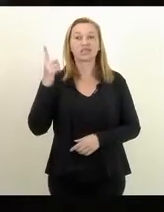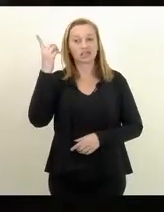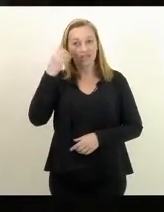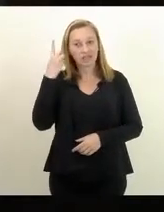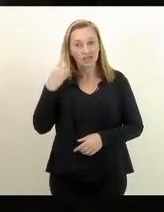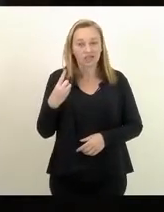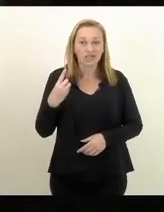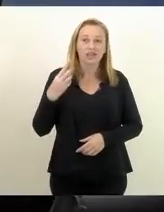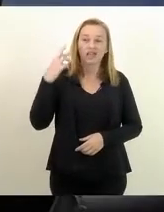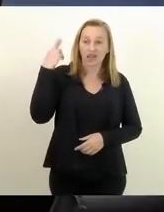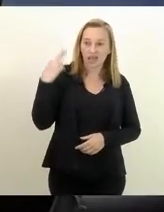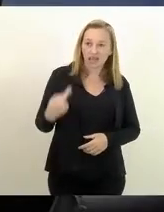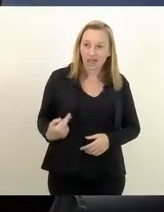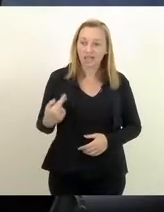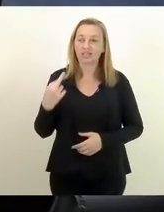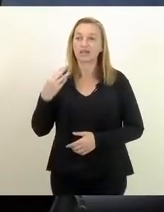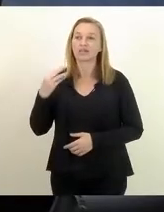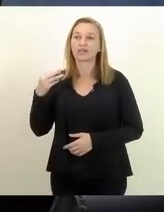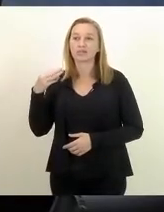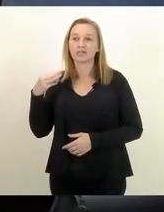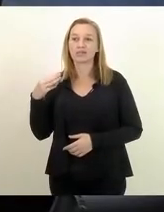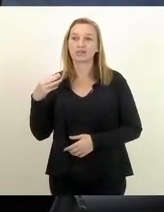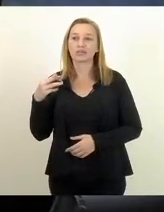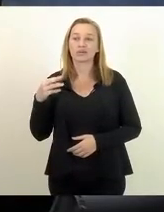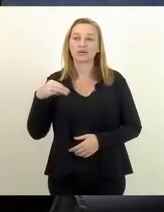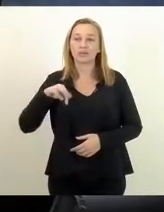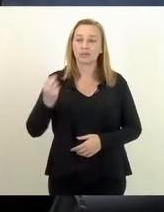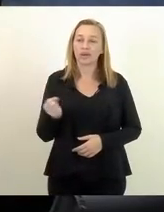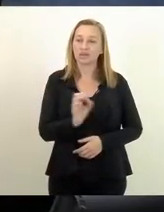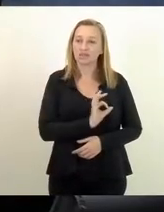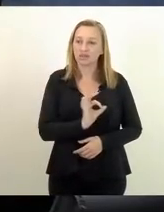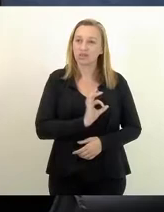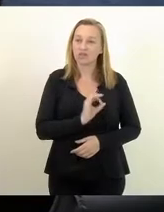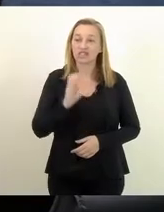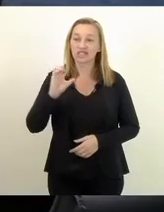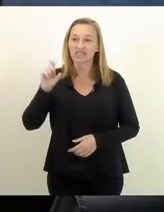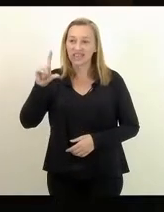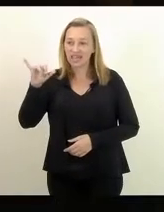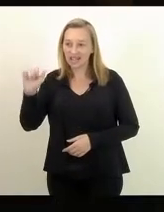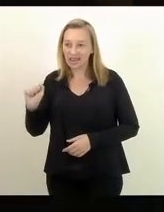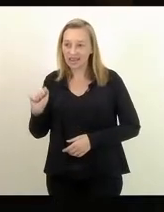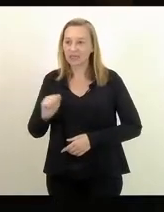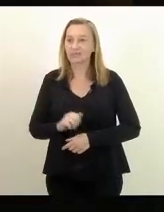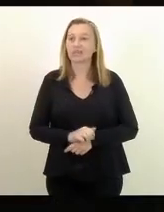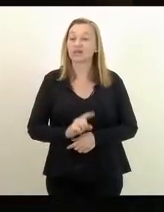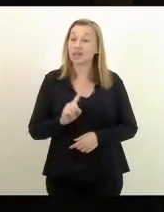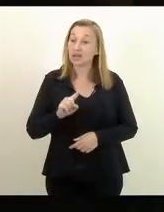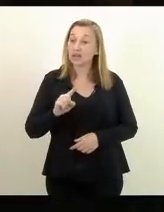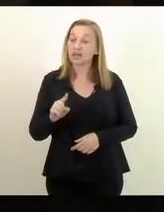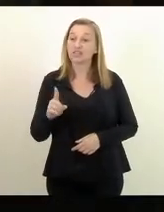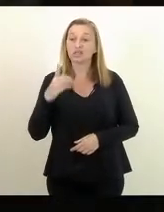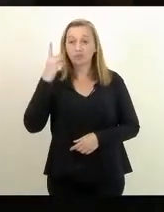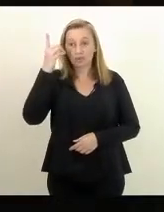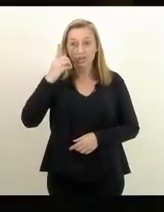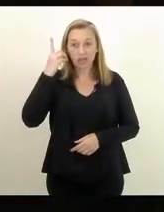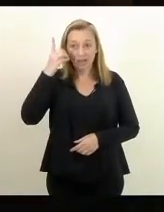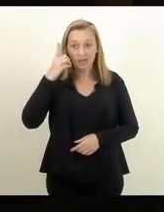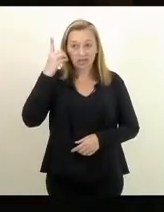deputado Renata Souza, Marta Rocha, deputada Célia Jordão e as deputadas que estão